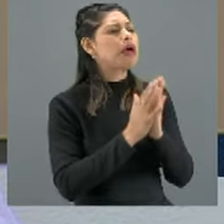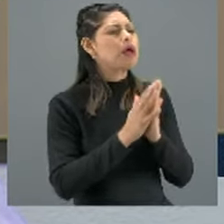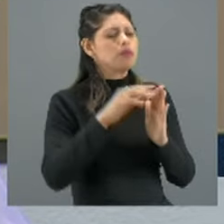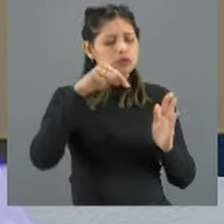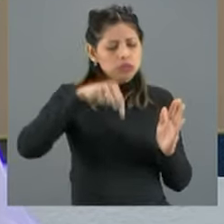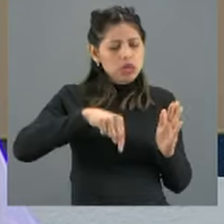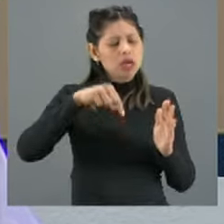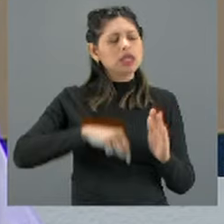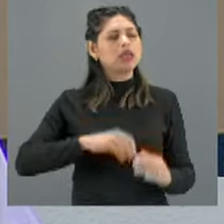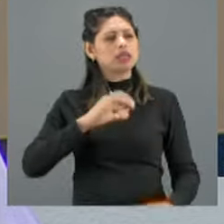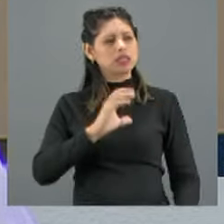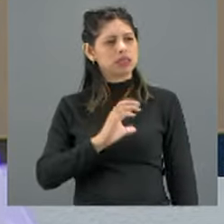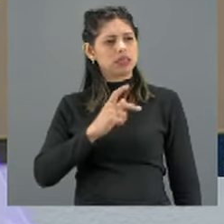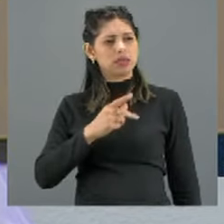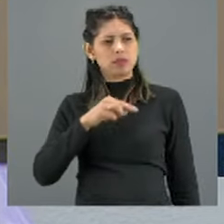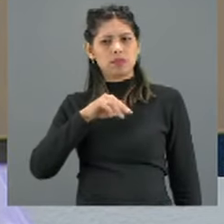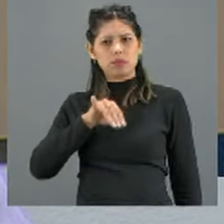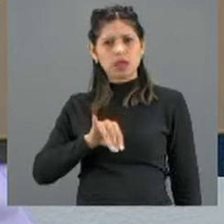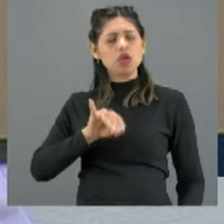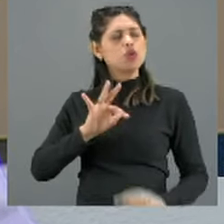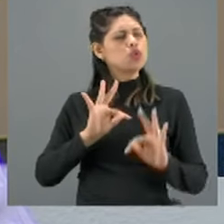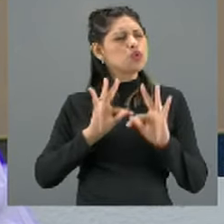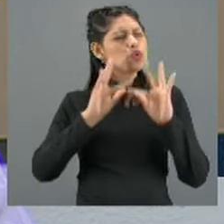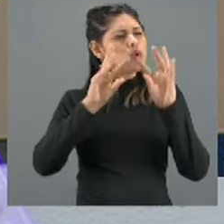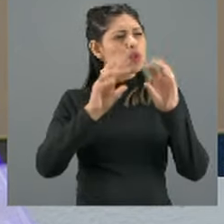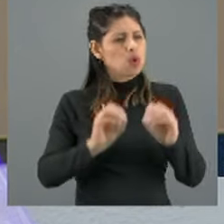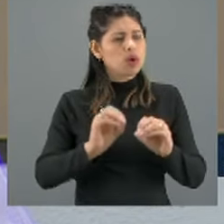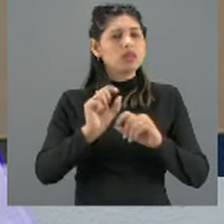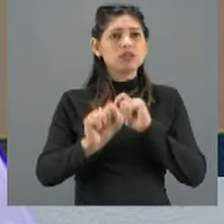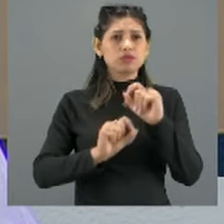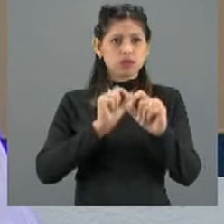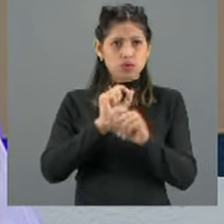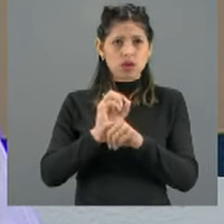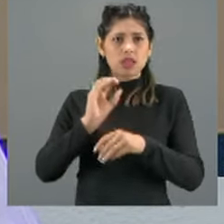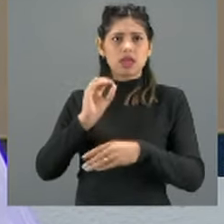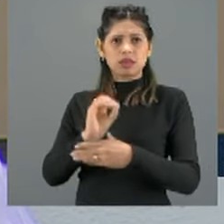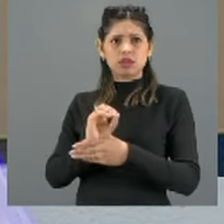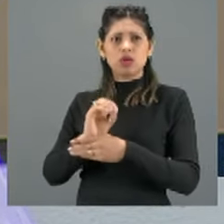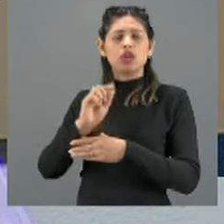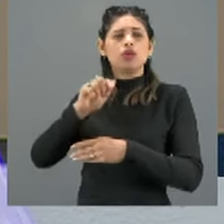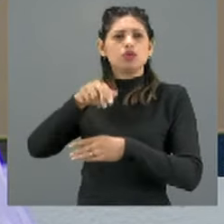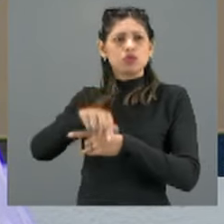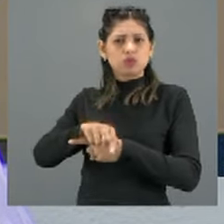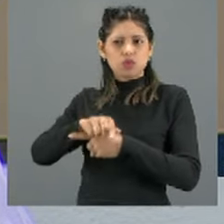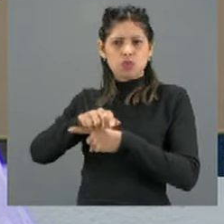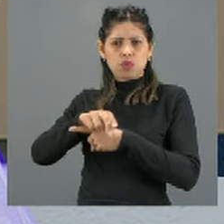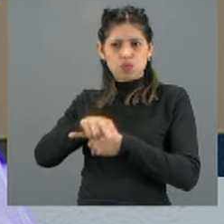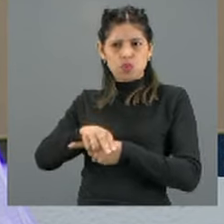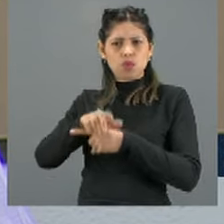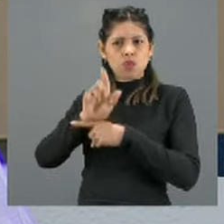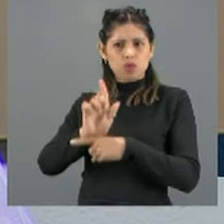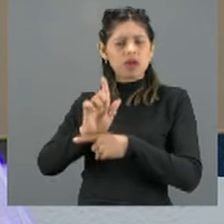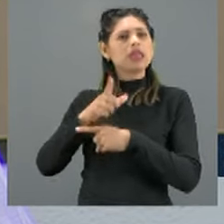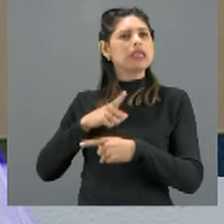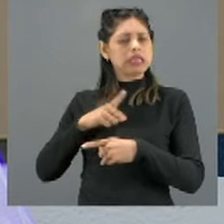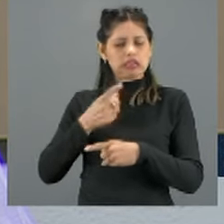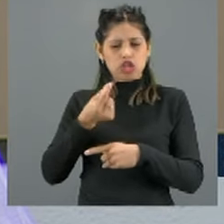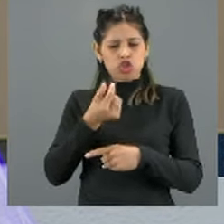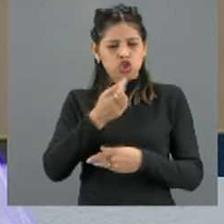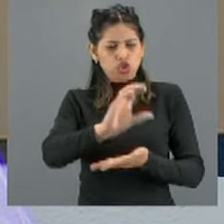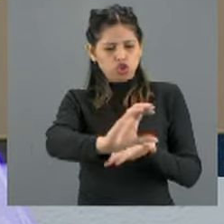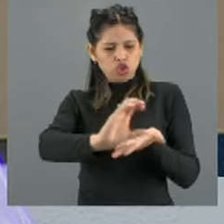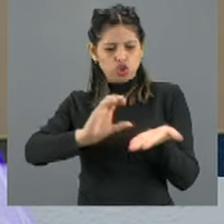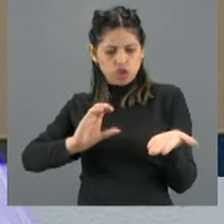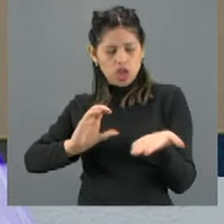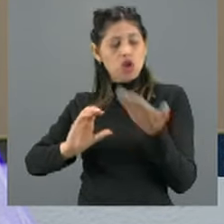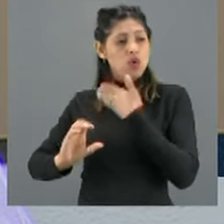as ONGs que recebem recursos do governo federal e internacionais,